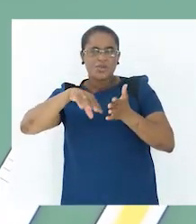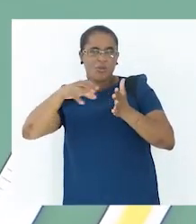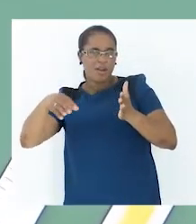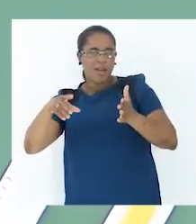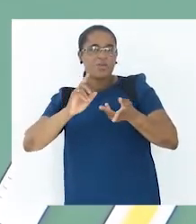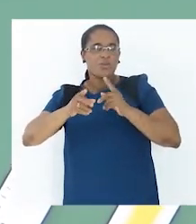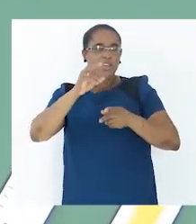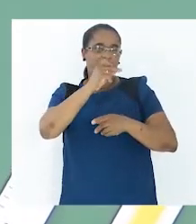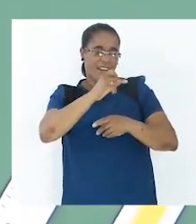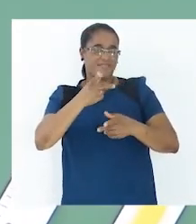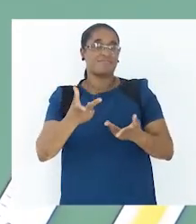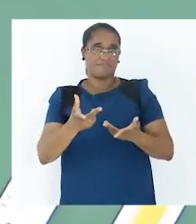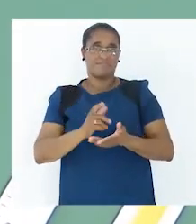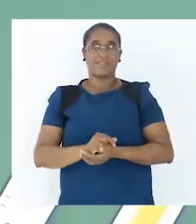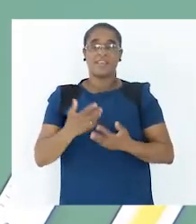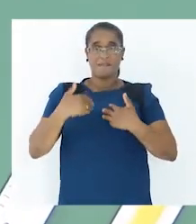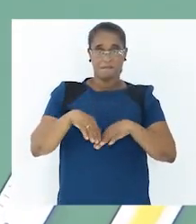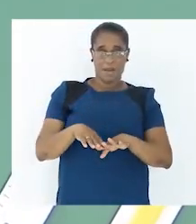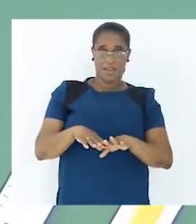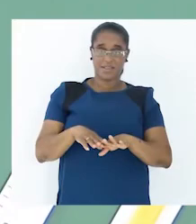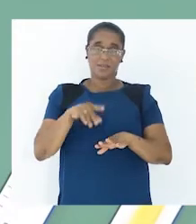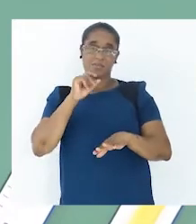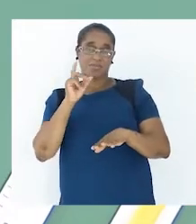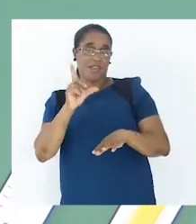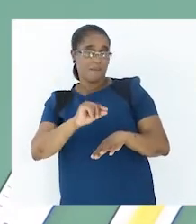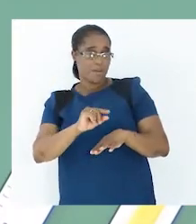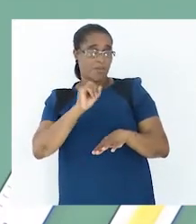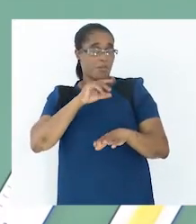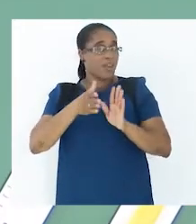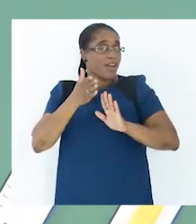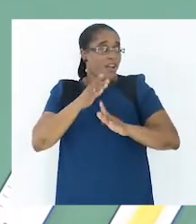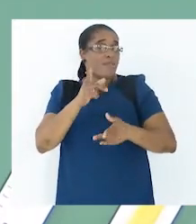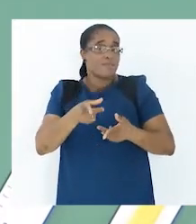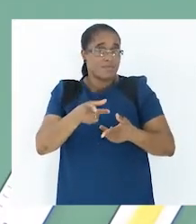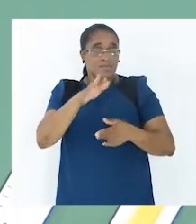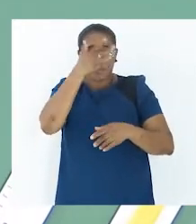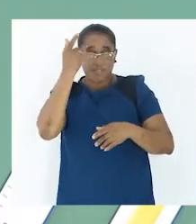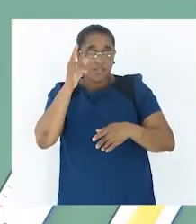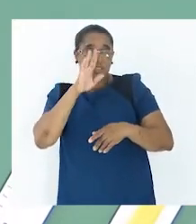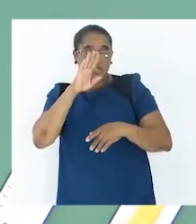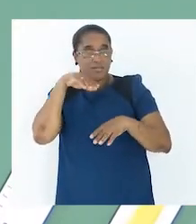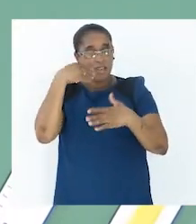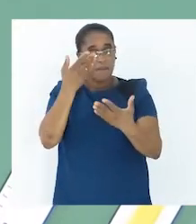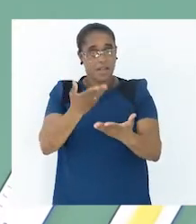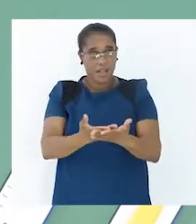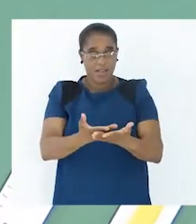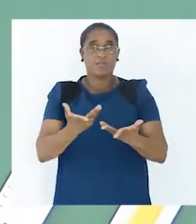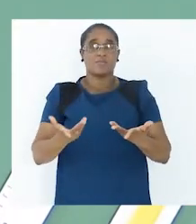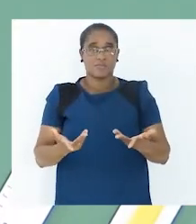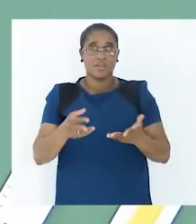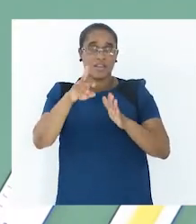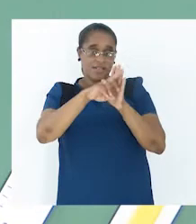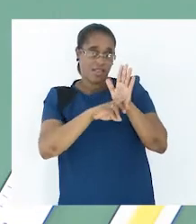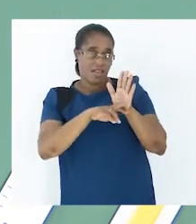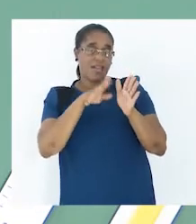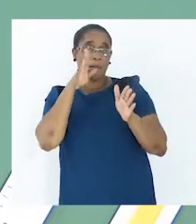linha A, mas na mesma podemos rapidamente simplificá-la se nós aplicarmos as